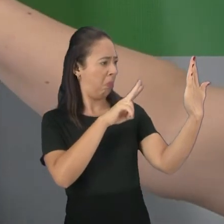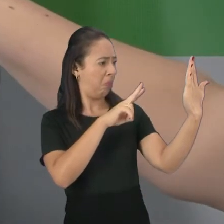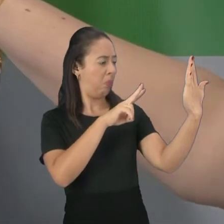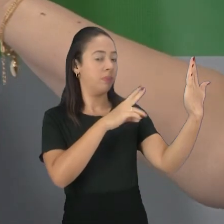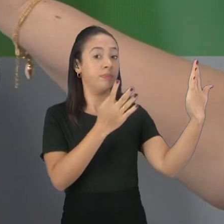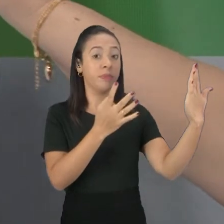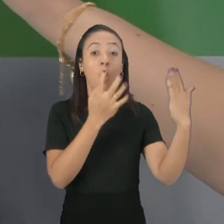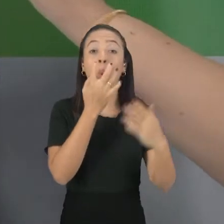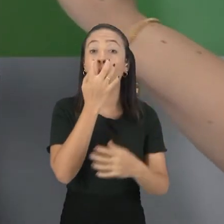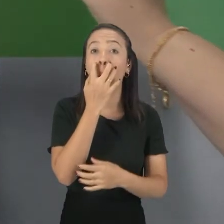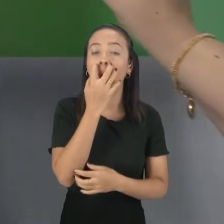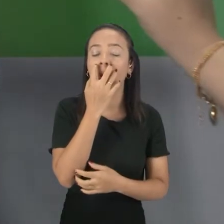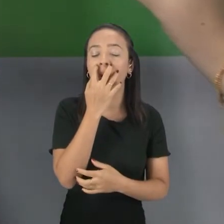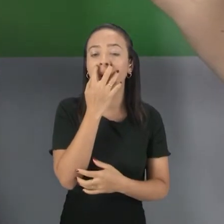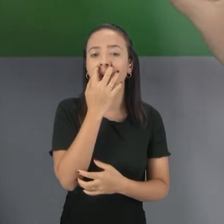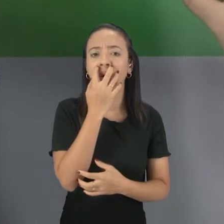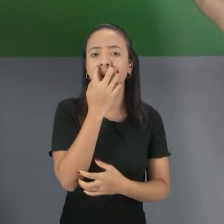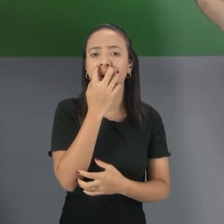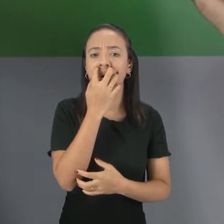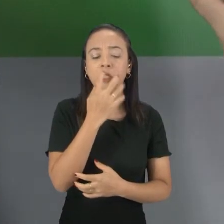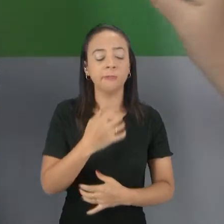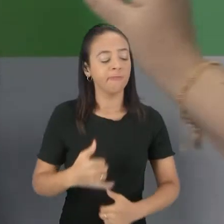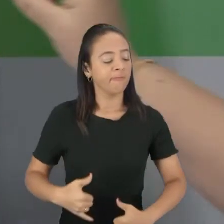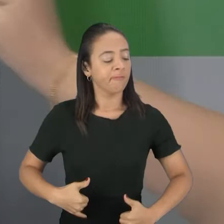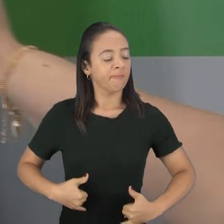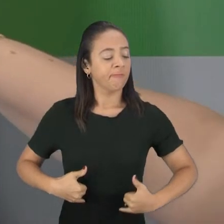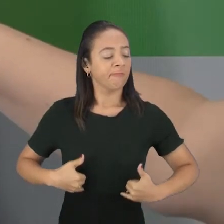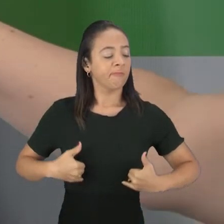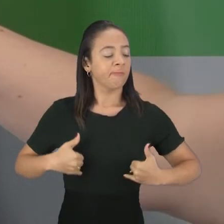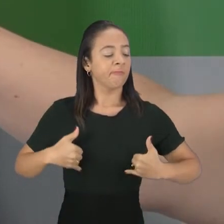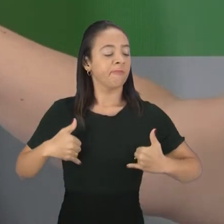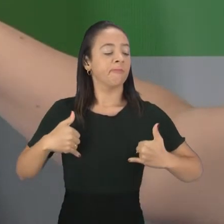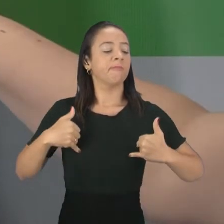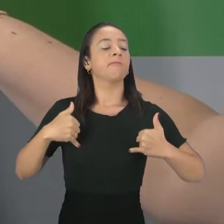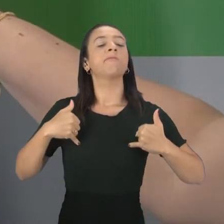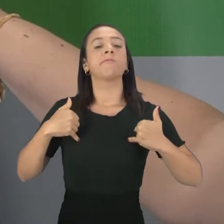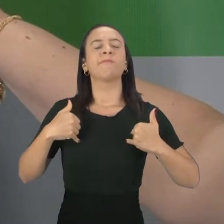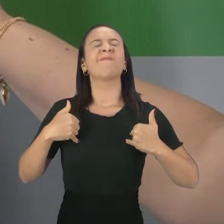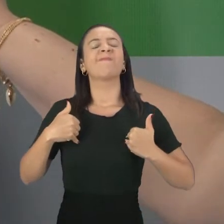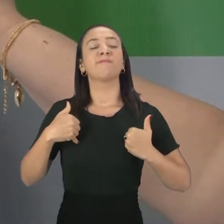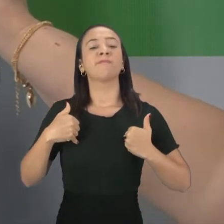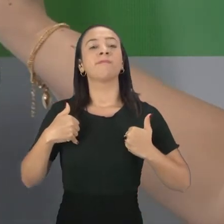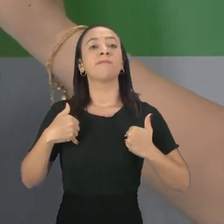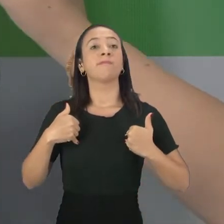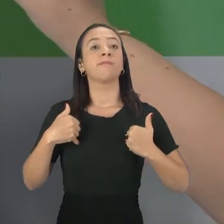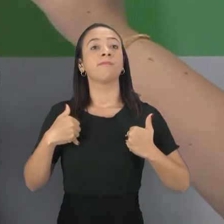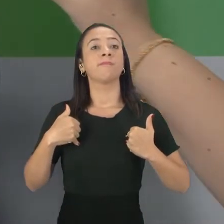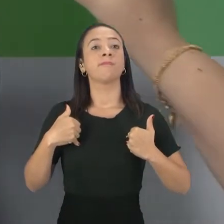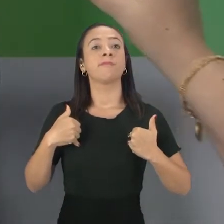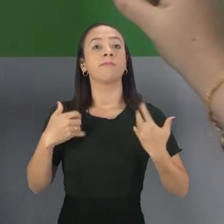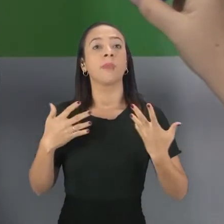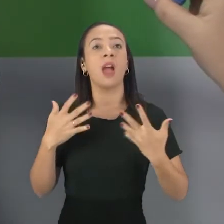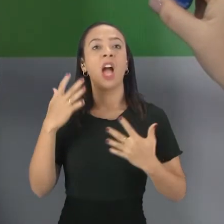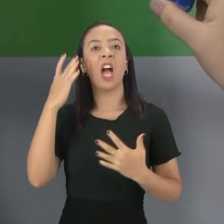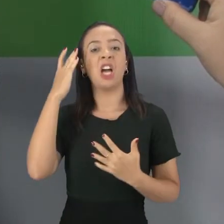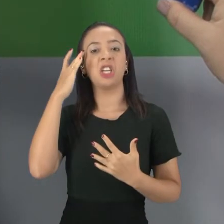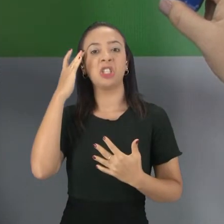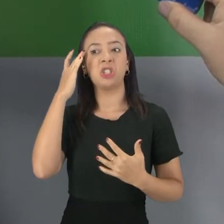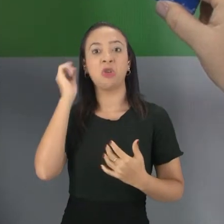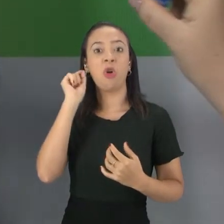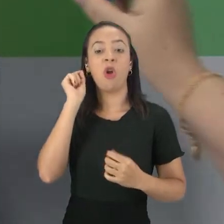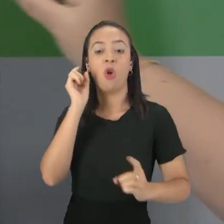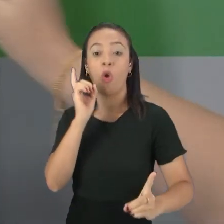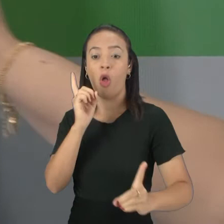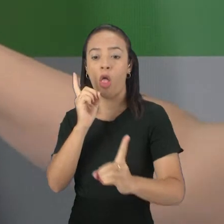Um cão estava se sentindo muito orgulhoso de si mesmo. Achara um enorme pedaço de